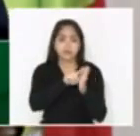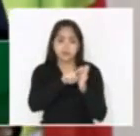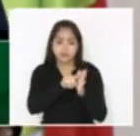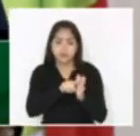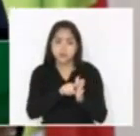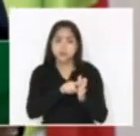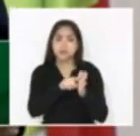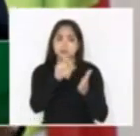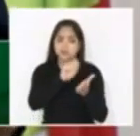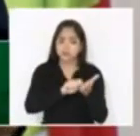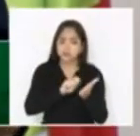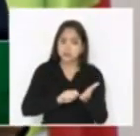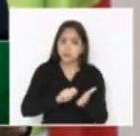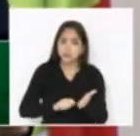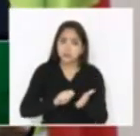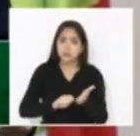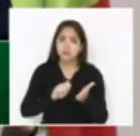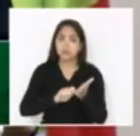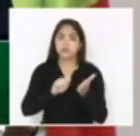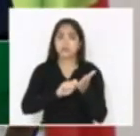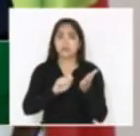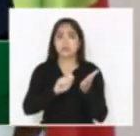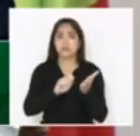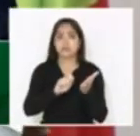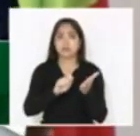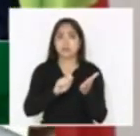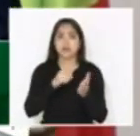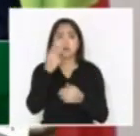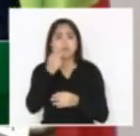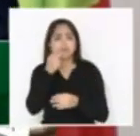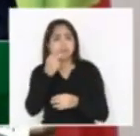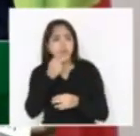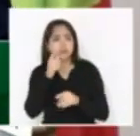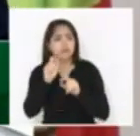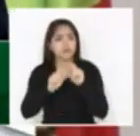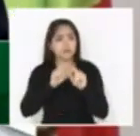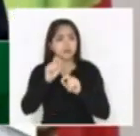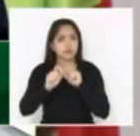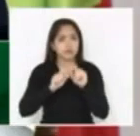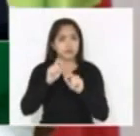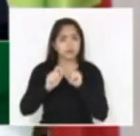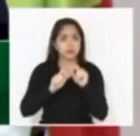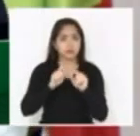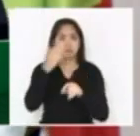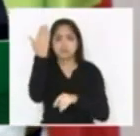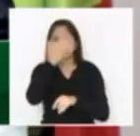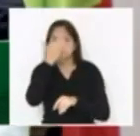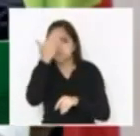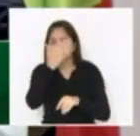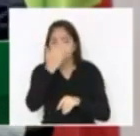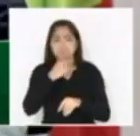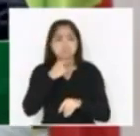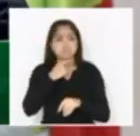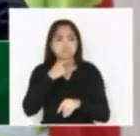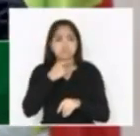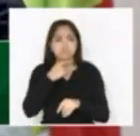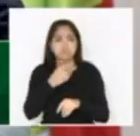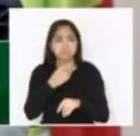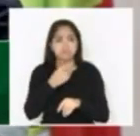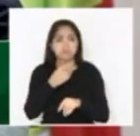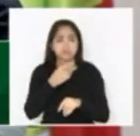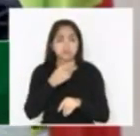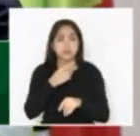semana, quando ela fala de um fenômeno invisível. Quando é